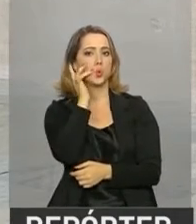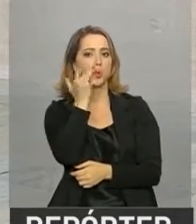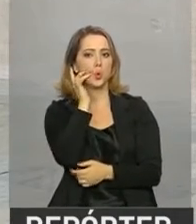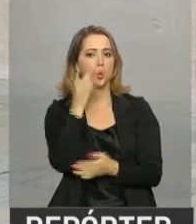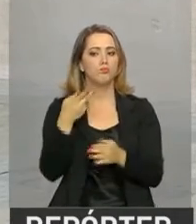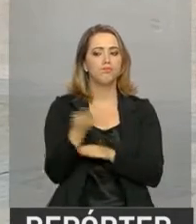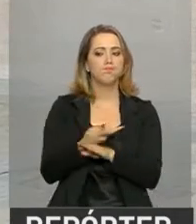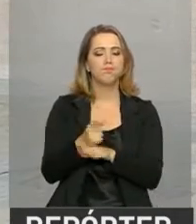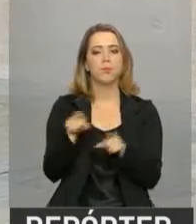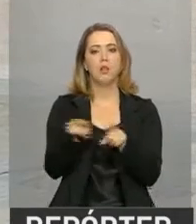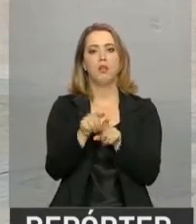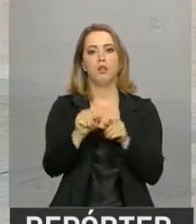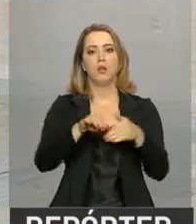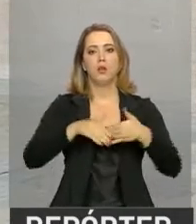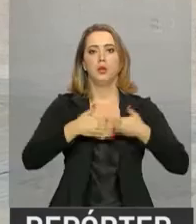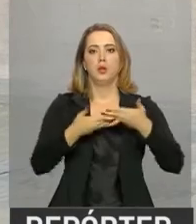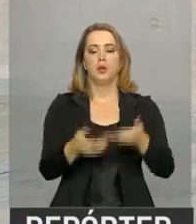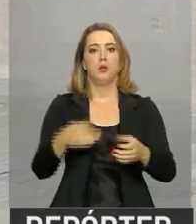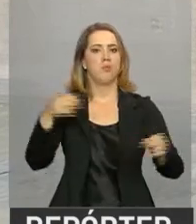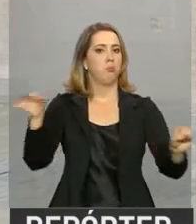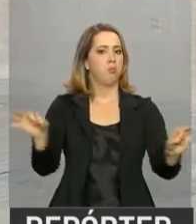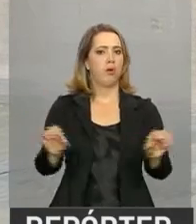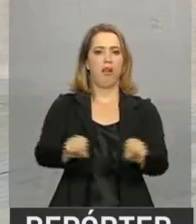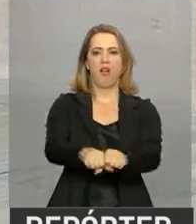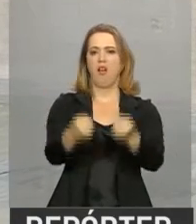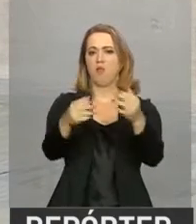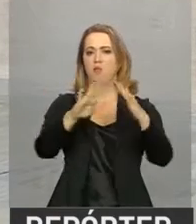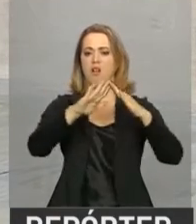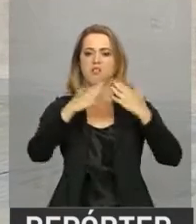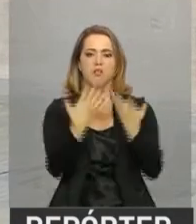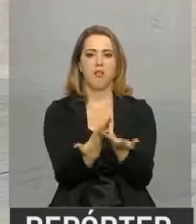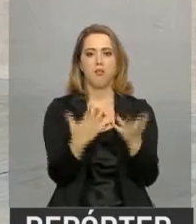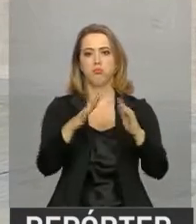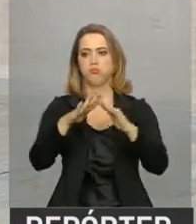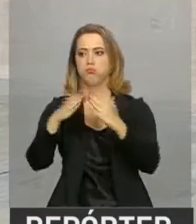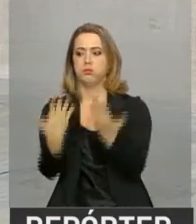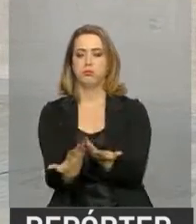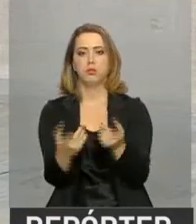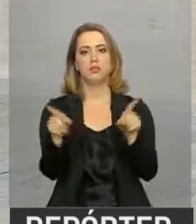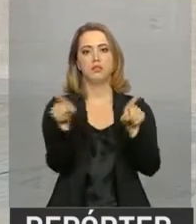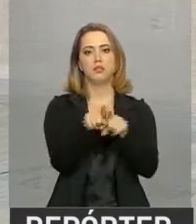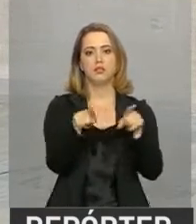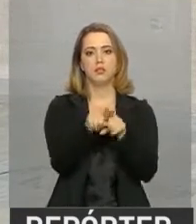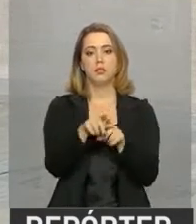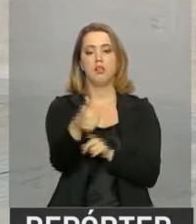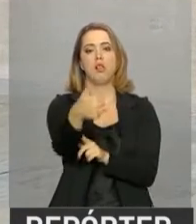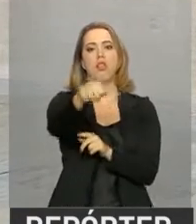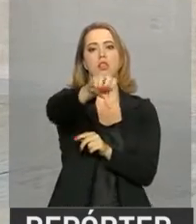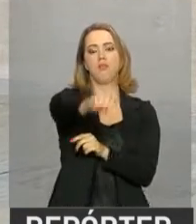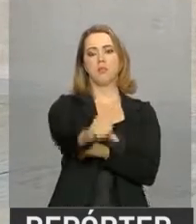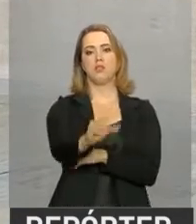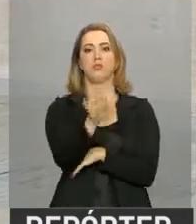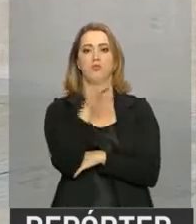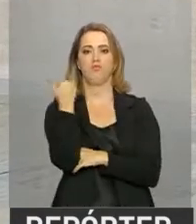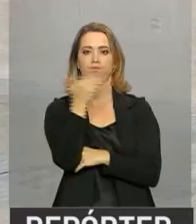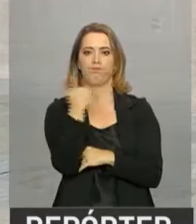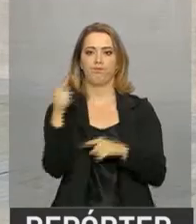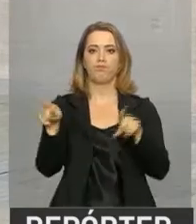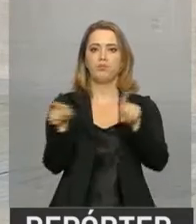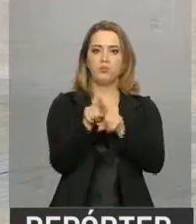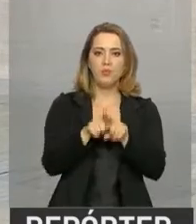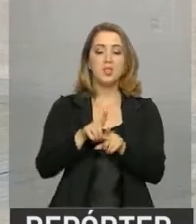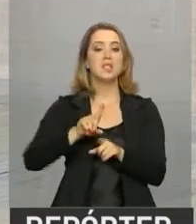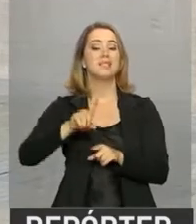do distrito distrito além de 19 mortes também contaminou as águas da bacia do rio